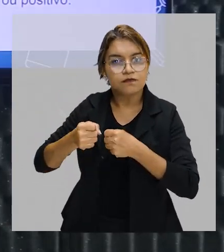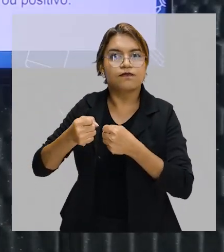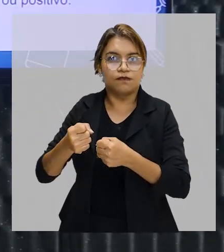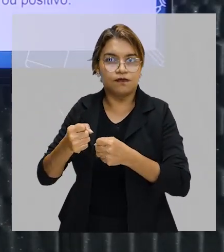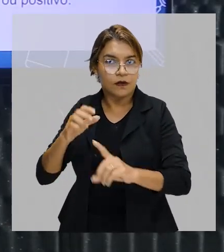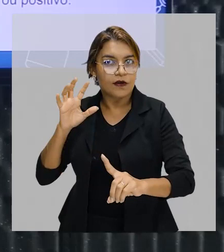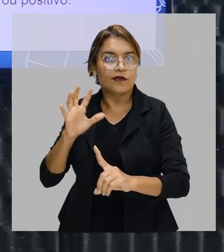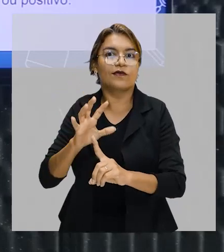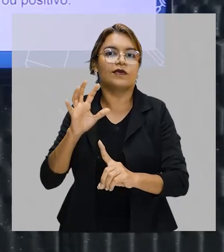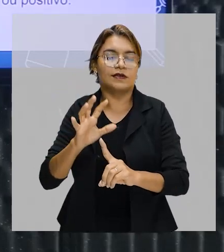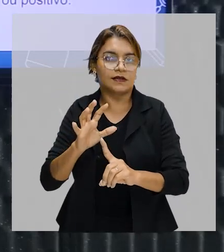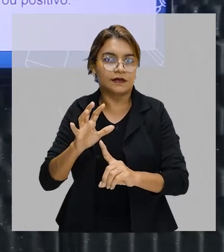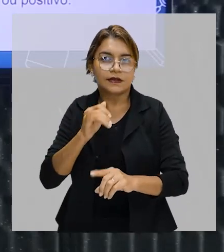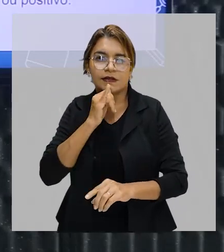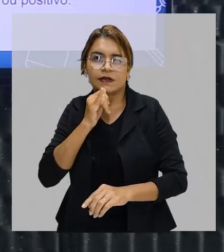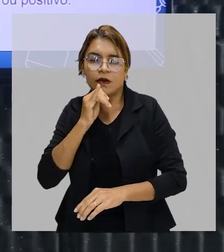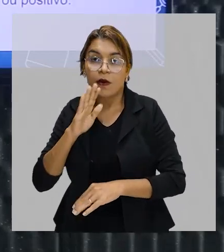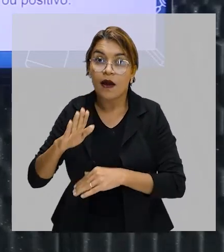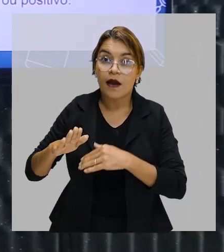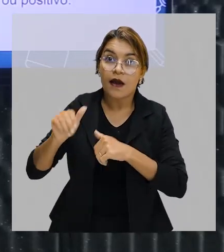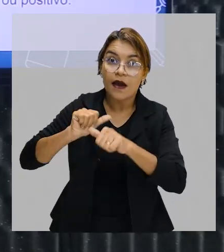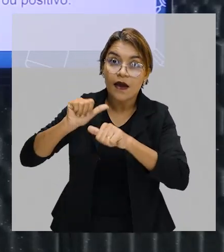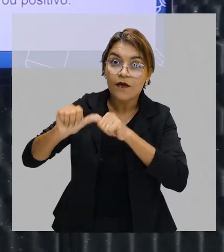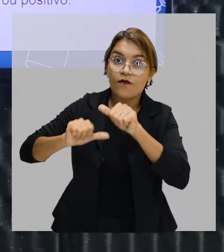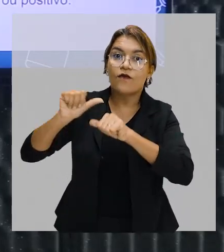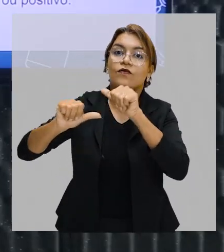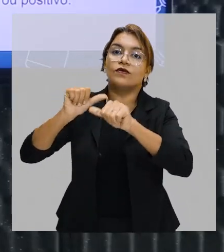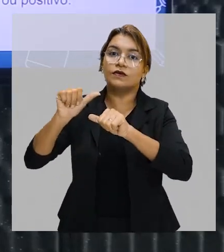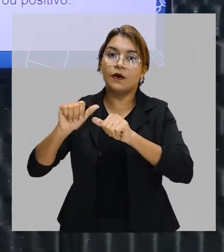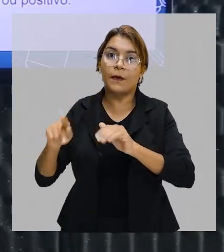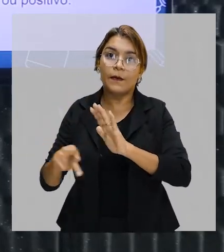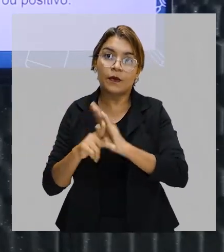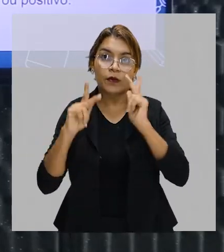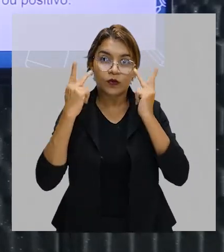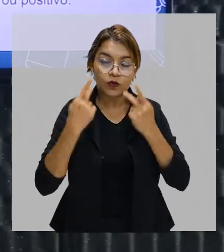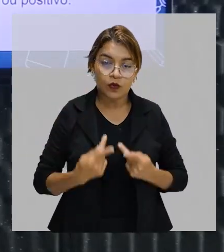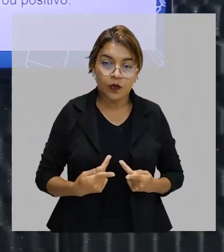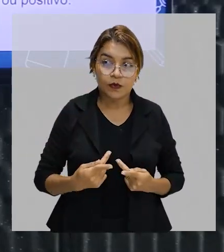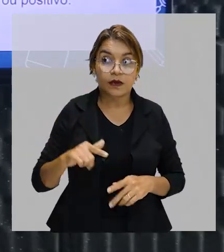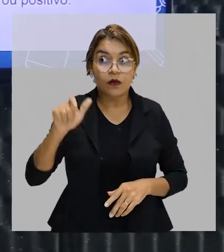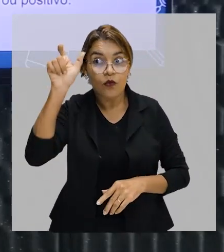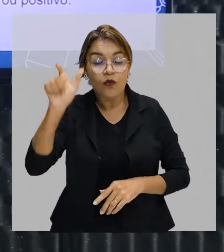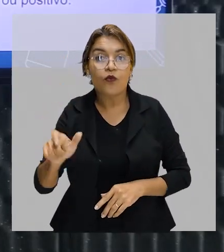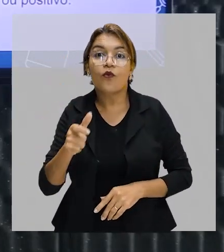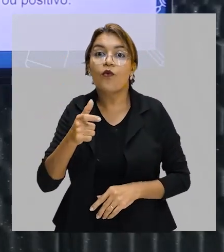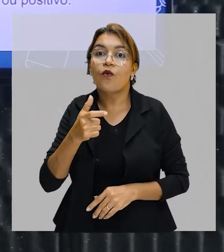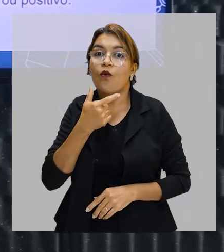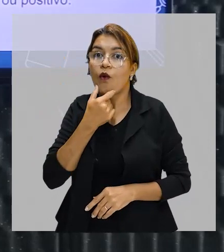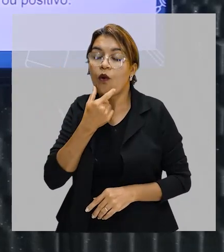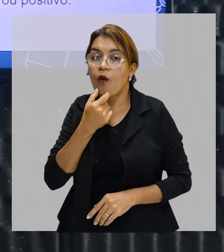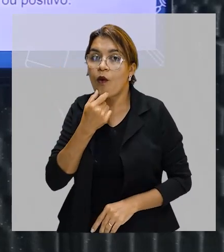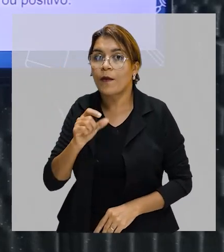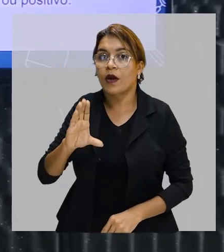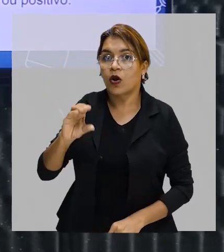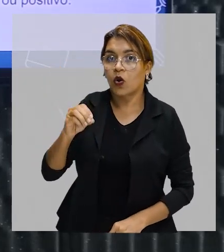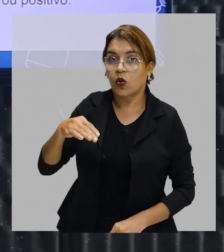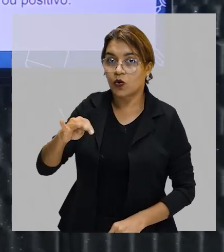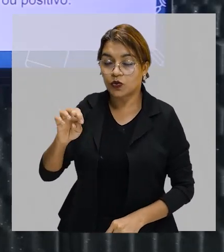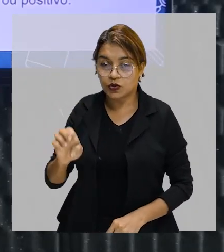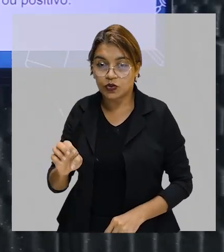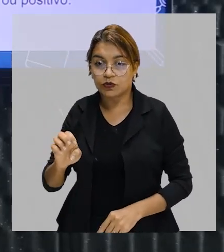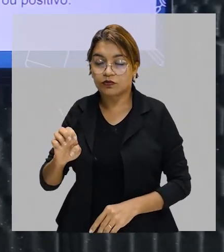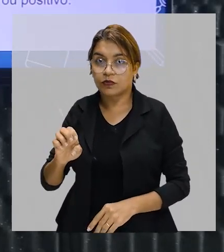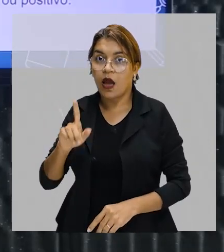evolucionismo. O evolucionismo fala da evolução do homem. E o Comte, no positivismo, usa essa ideia de evolução para falar